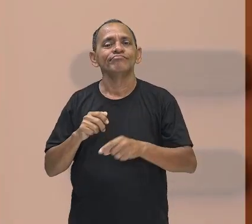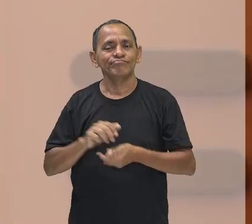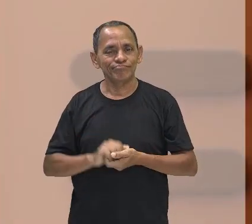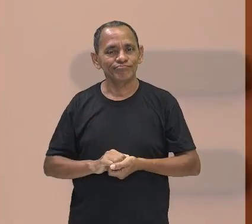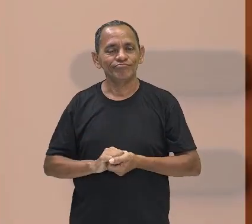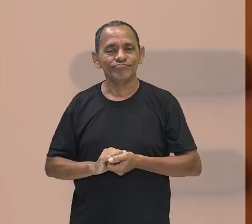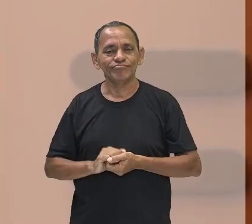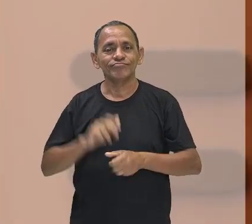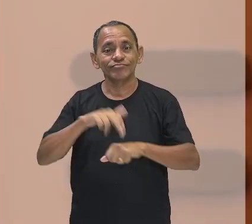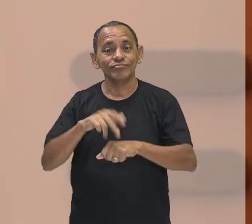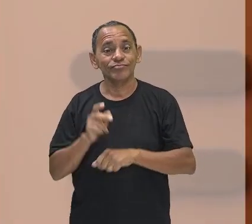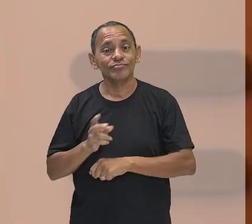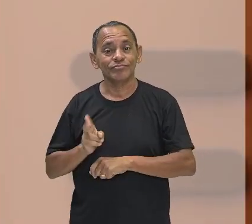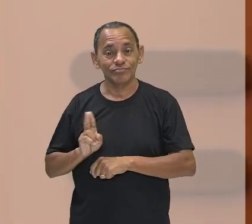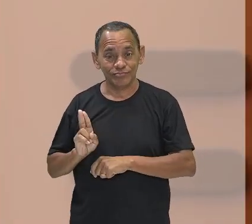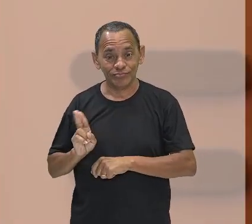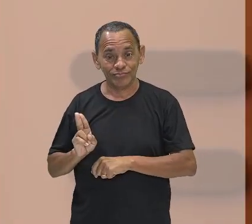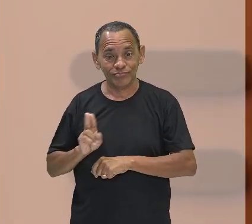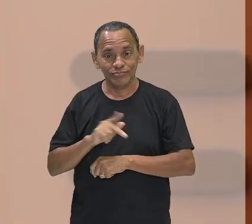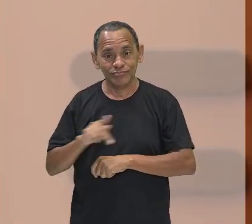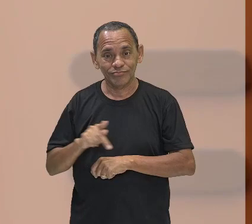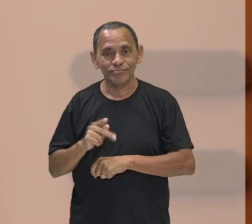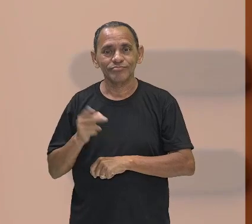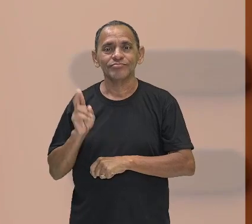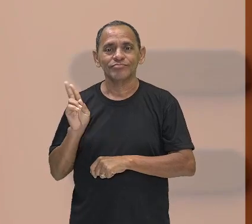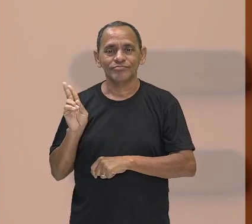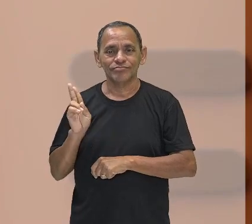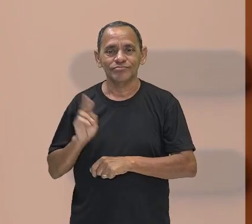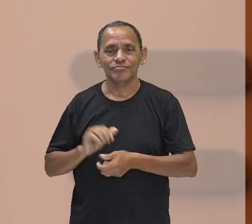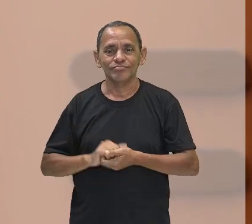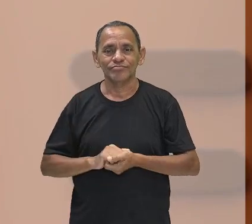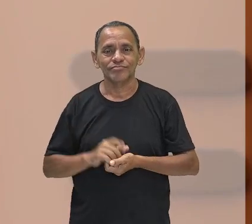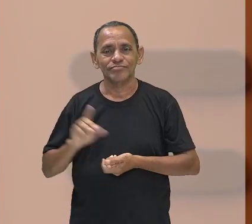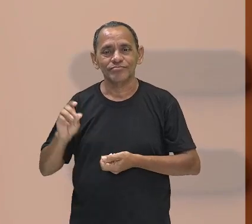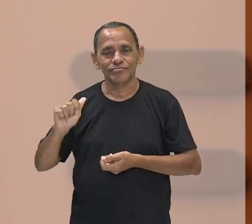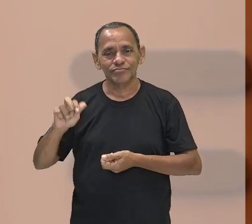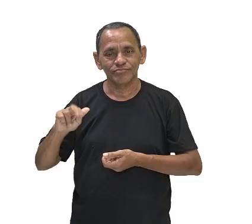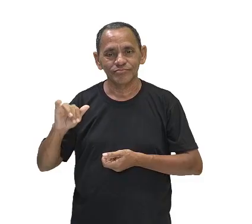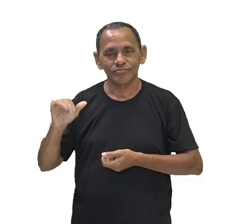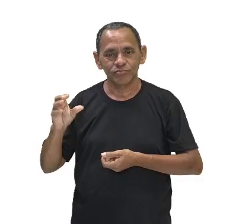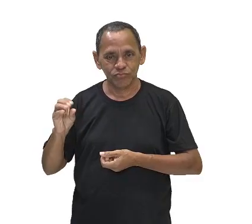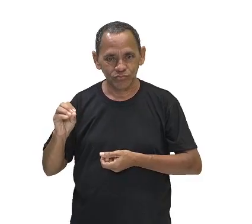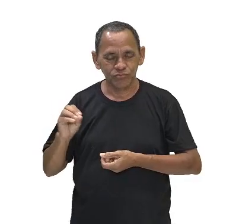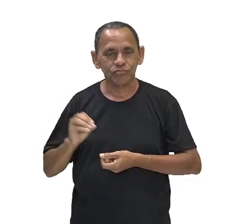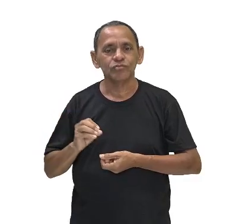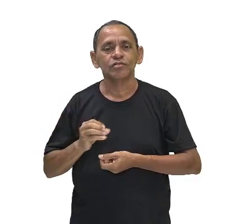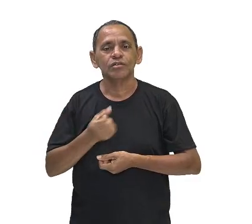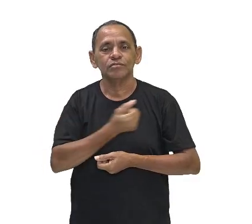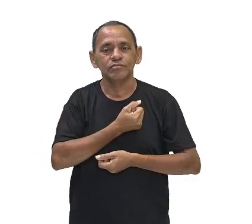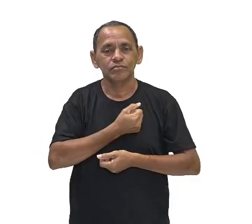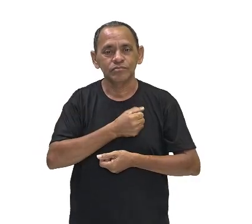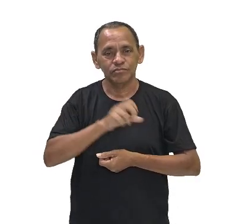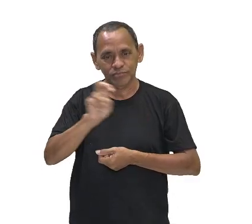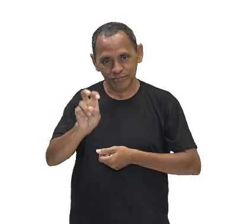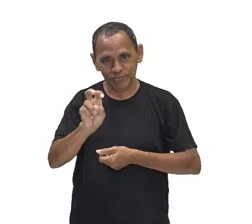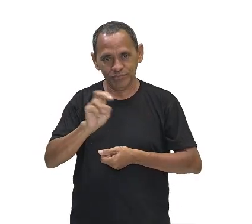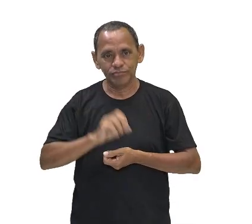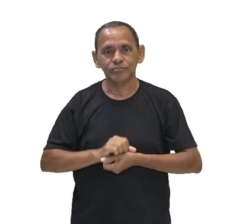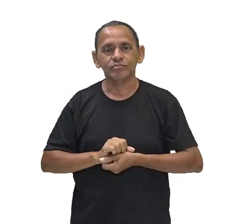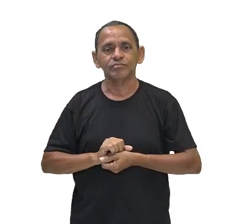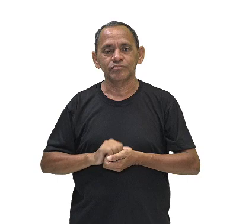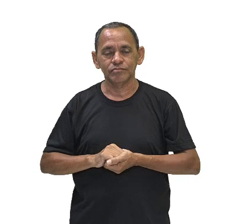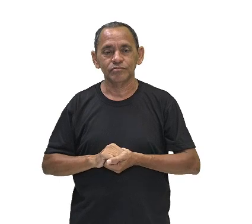Dário Pinheiro e vou ficar com vocês nesta aula de número 5. E o que vamos tratar é a